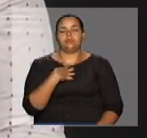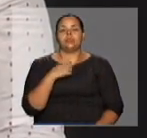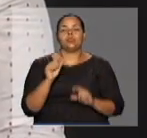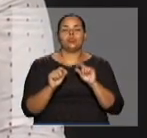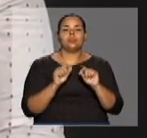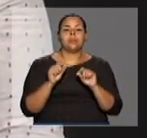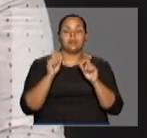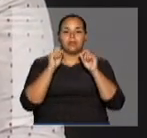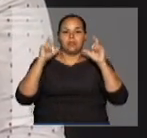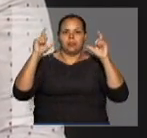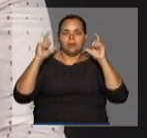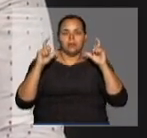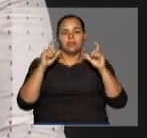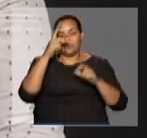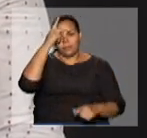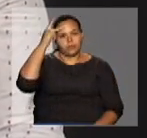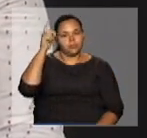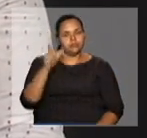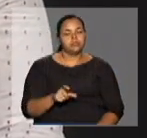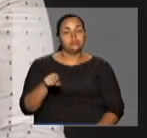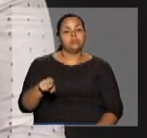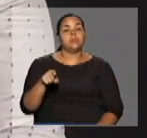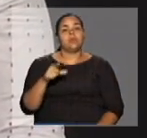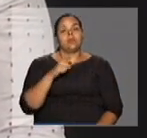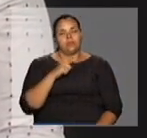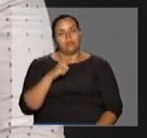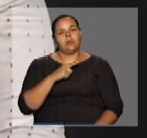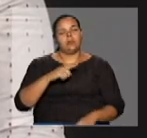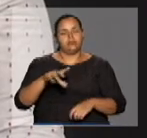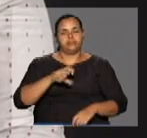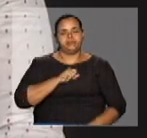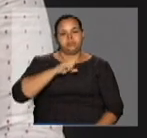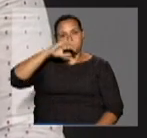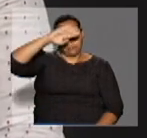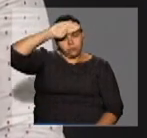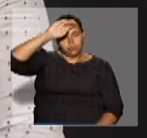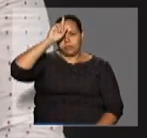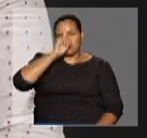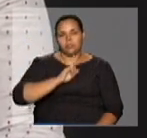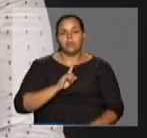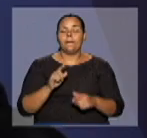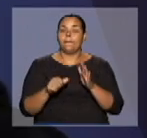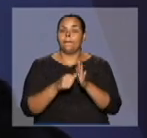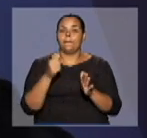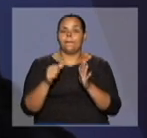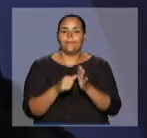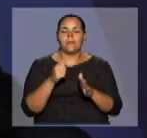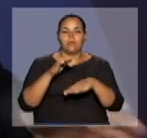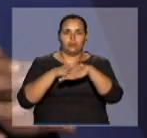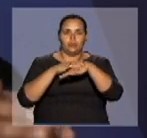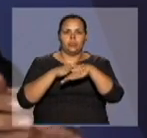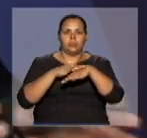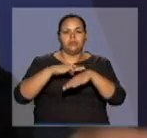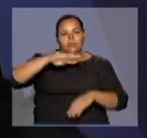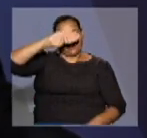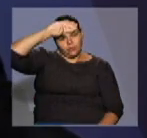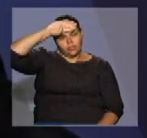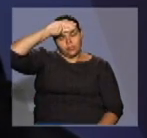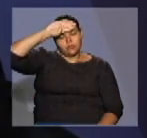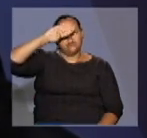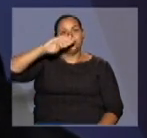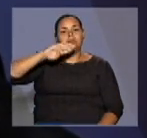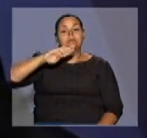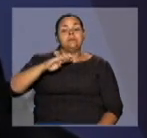sintomas? O que pode alertar uma pessoa de que ela está com a febre amarela? Primeiro, é uma doença febril,